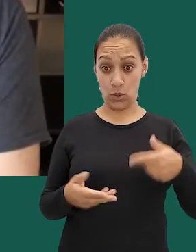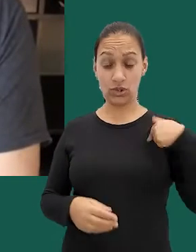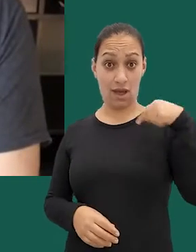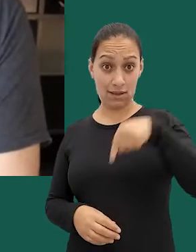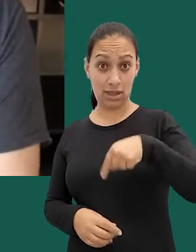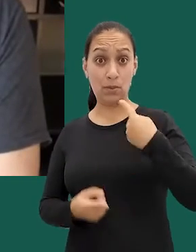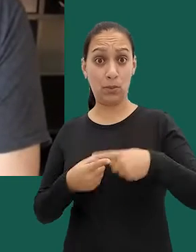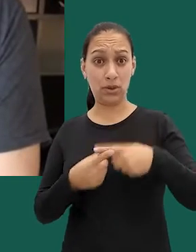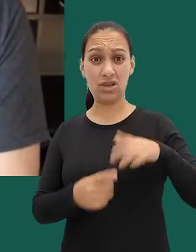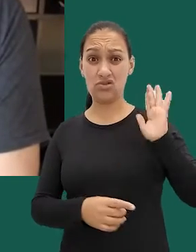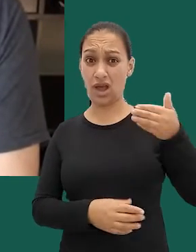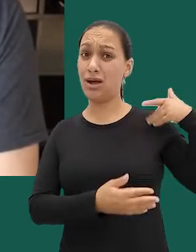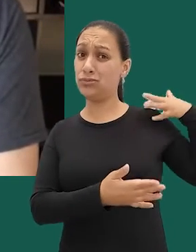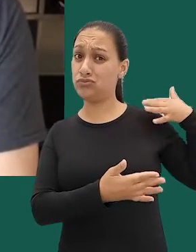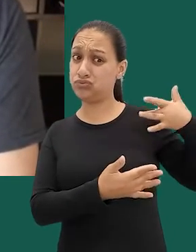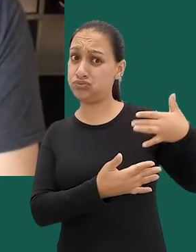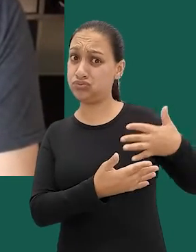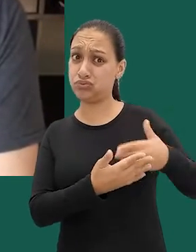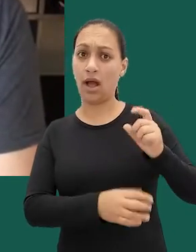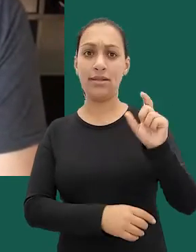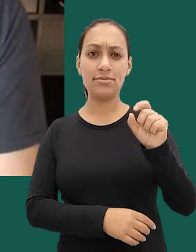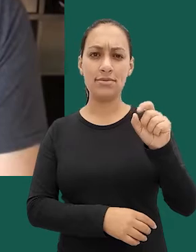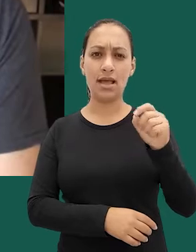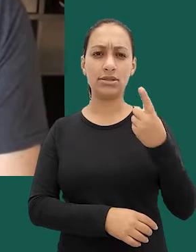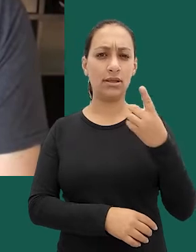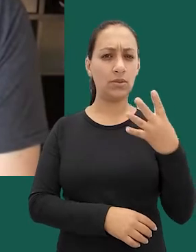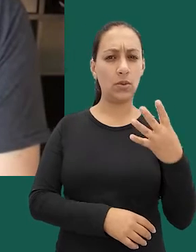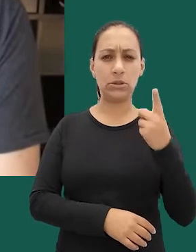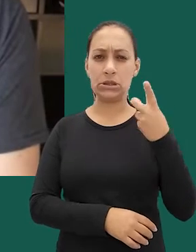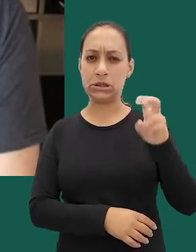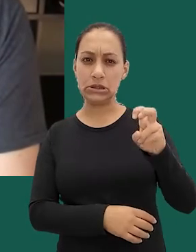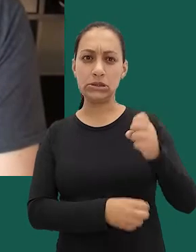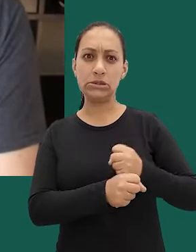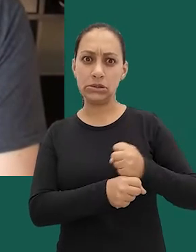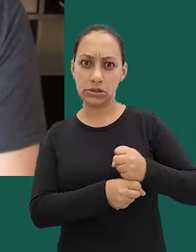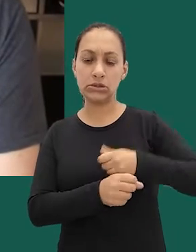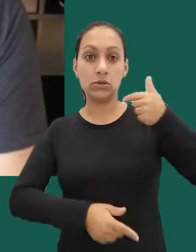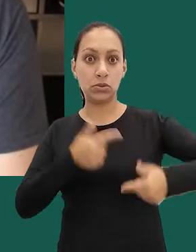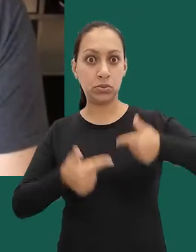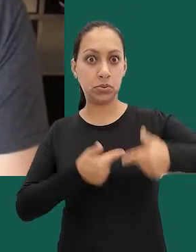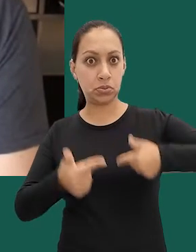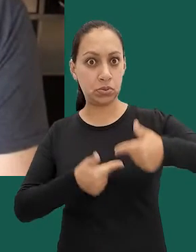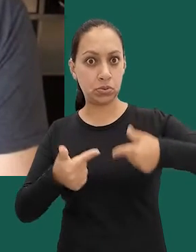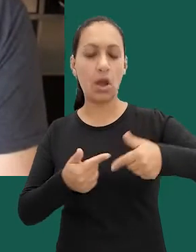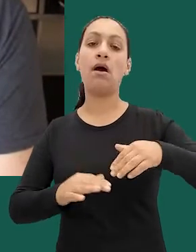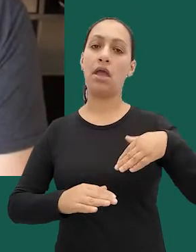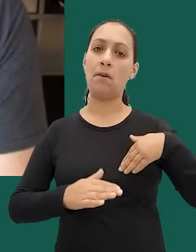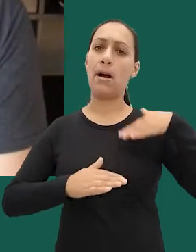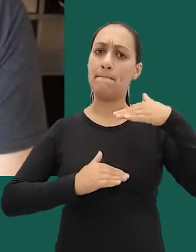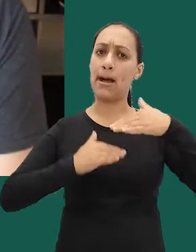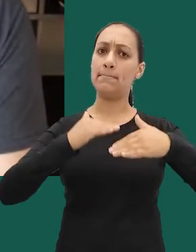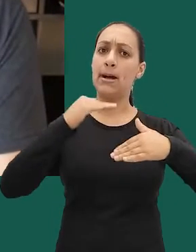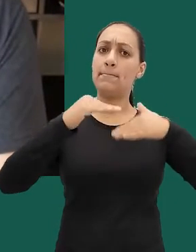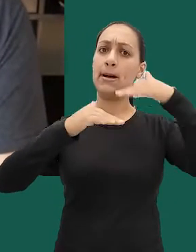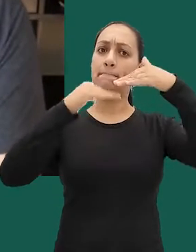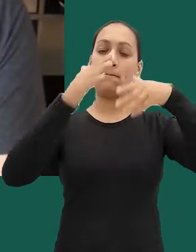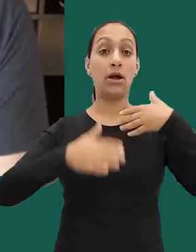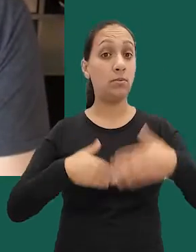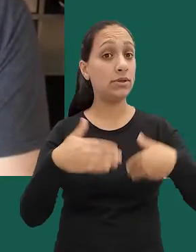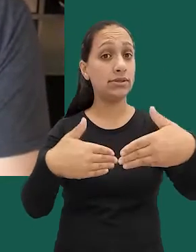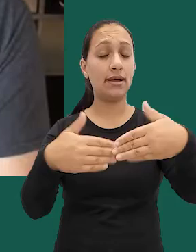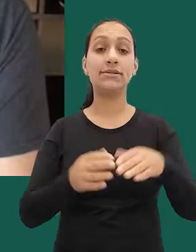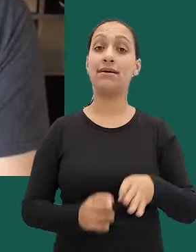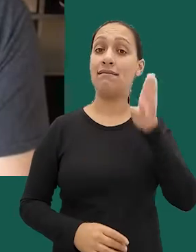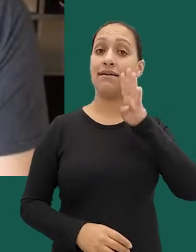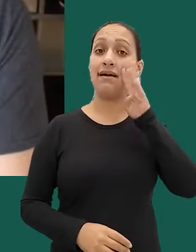está trabalhando nisso há quantos anos? 10, 12, 15 anos, não sei. Então, é realmente uma construção, um processo. E é legal